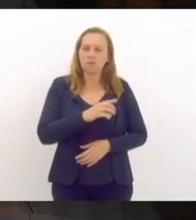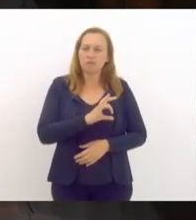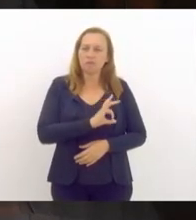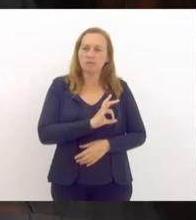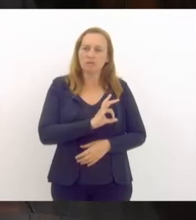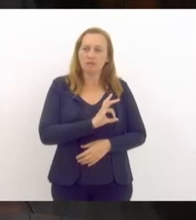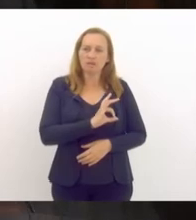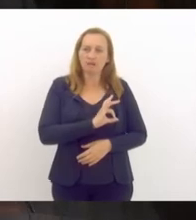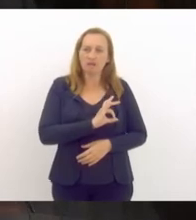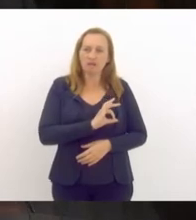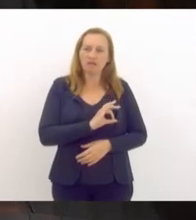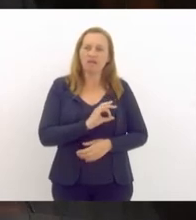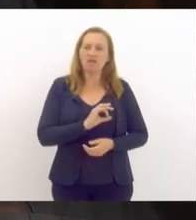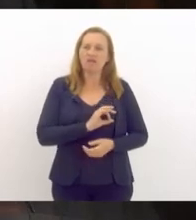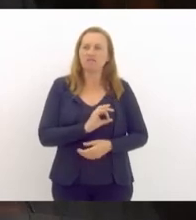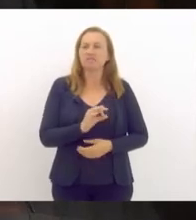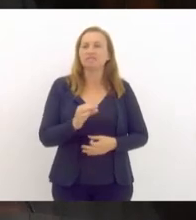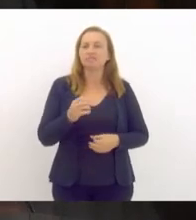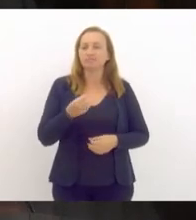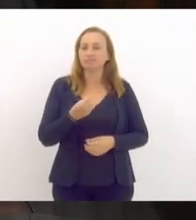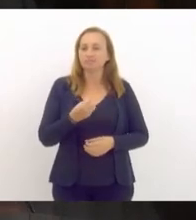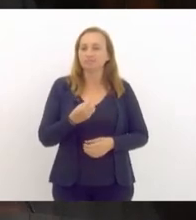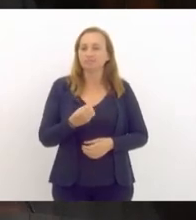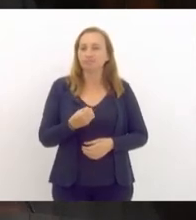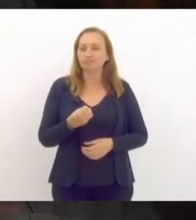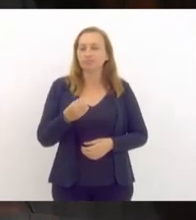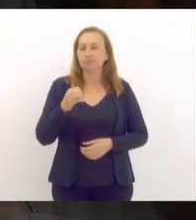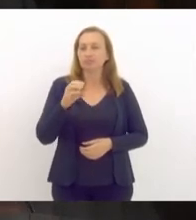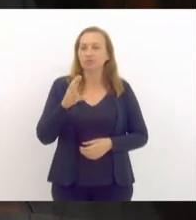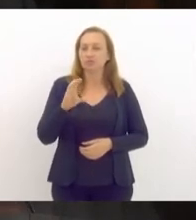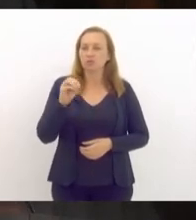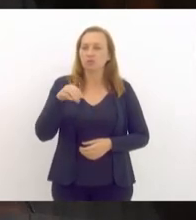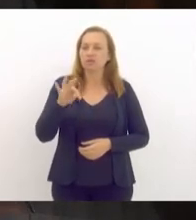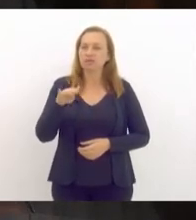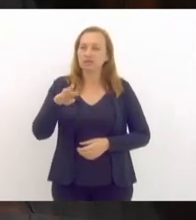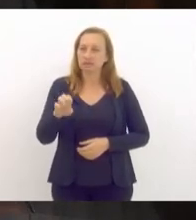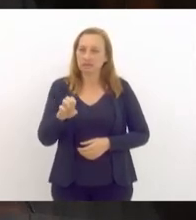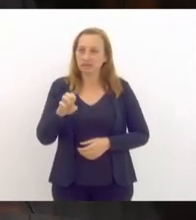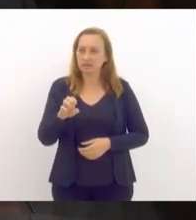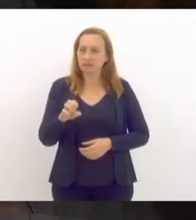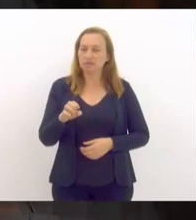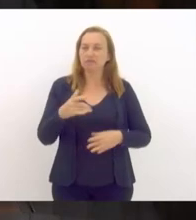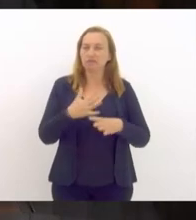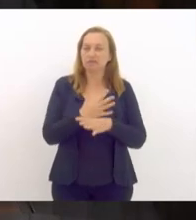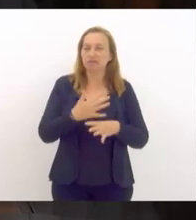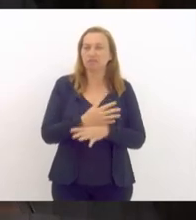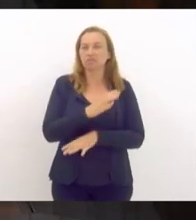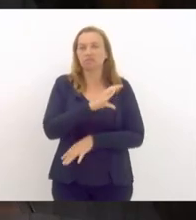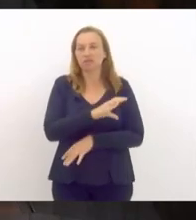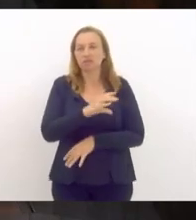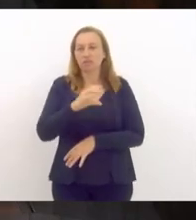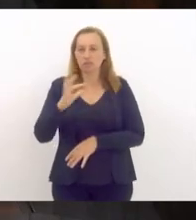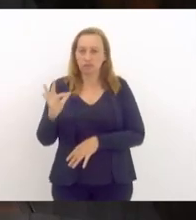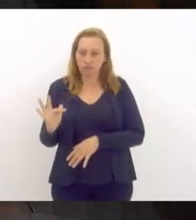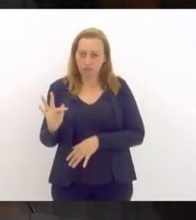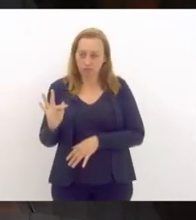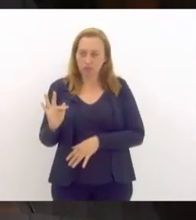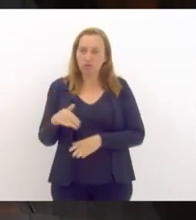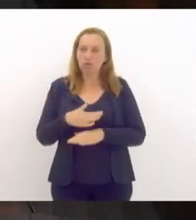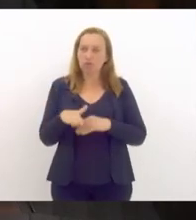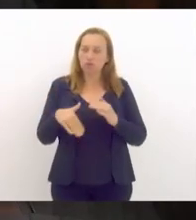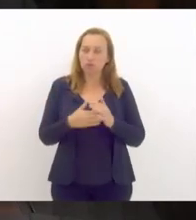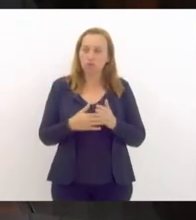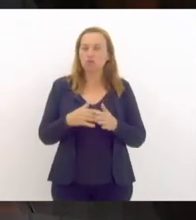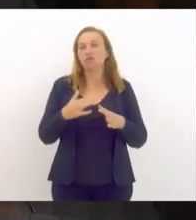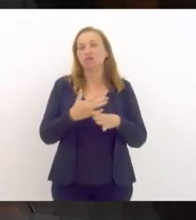exerce uma função exemplar na cidade de Cabo Frio em toda a cidade que abrange que abrange